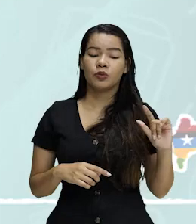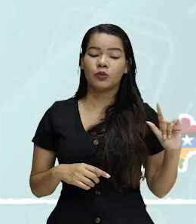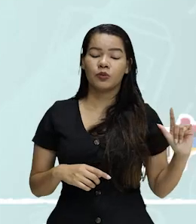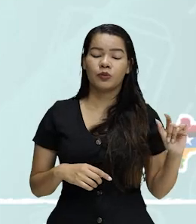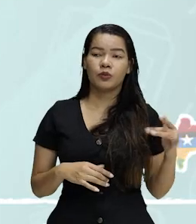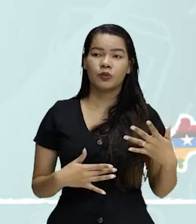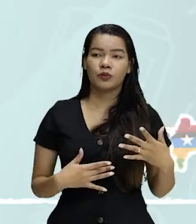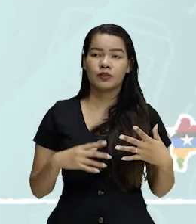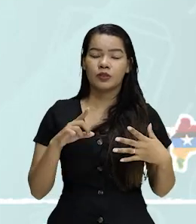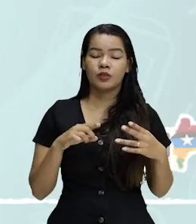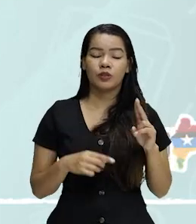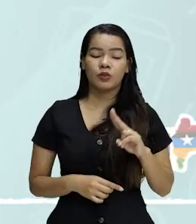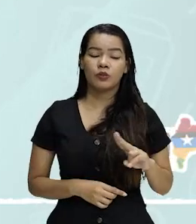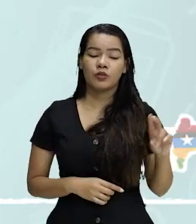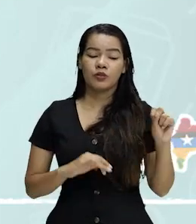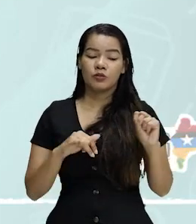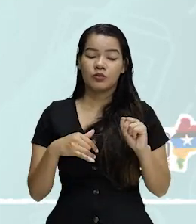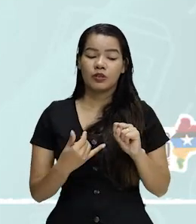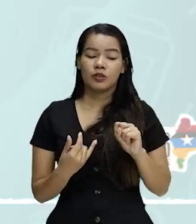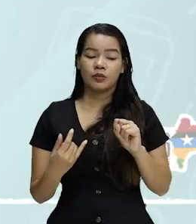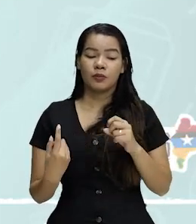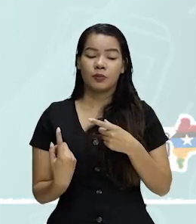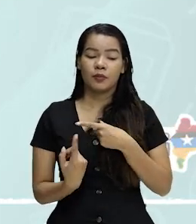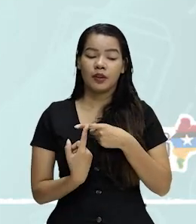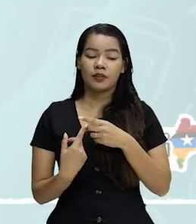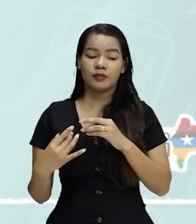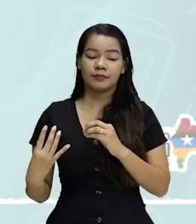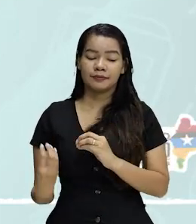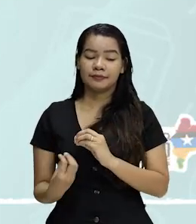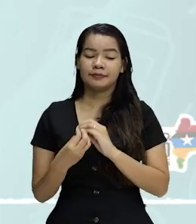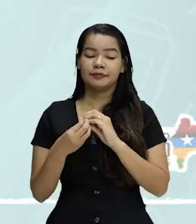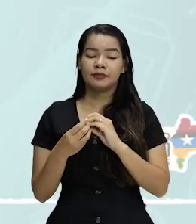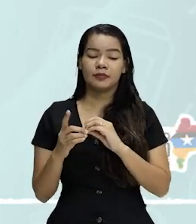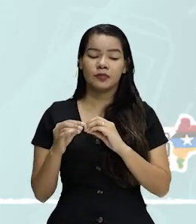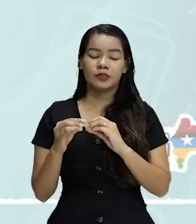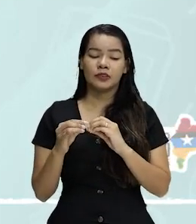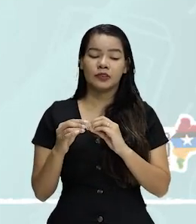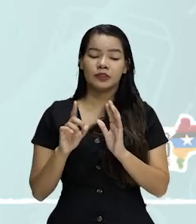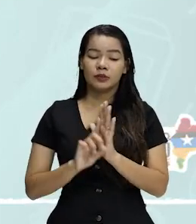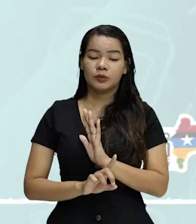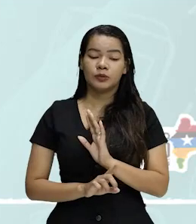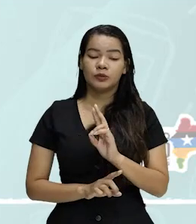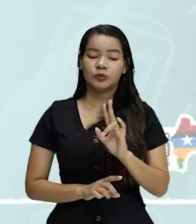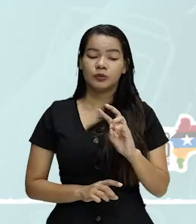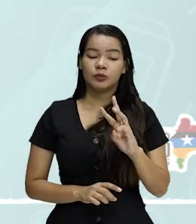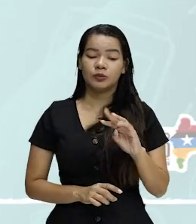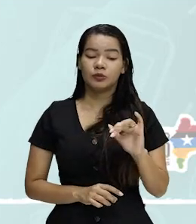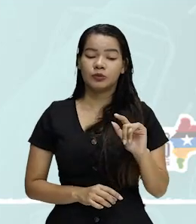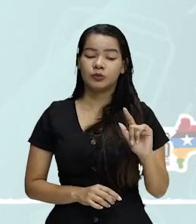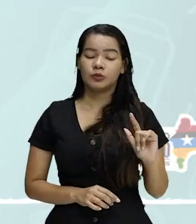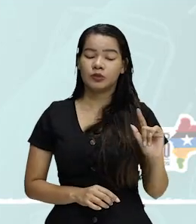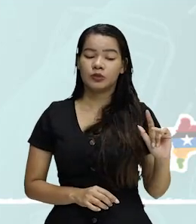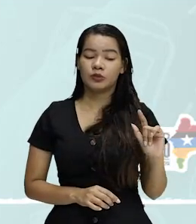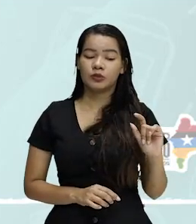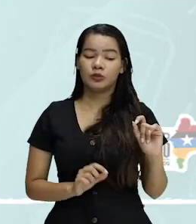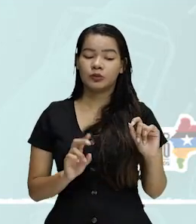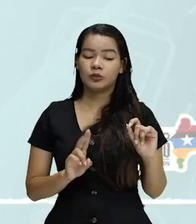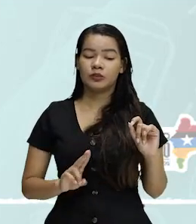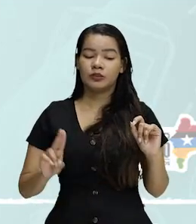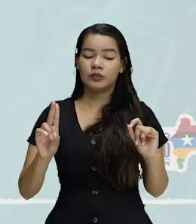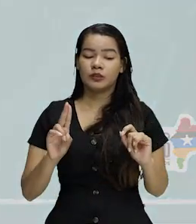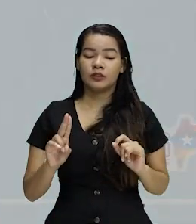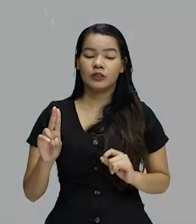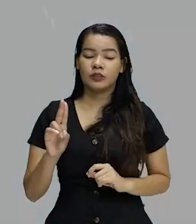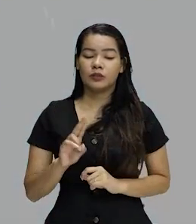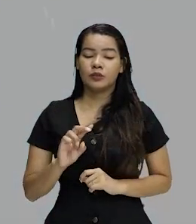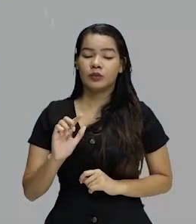exemplo, sujeito e o verbo auxiliar, é você suprimir o W e o I, colocar o apóstrofo no lugar